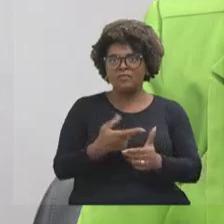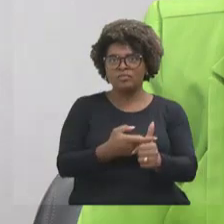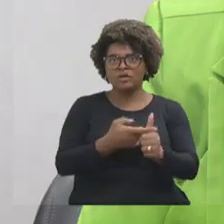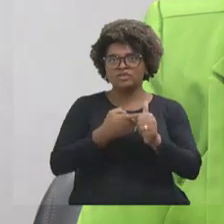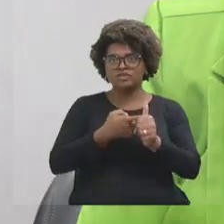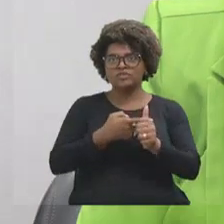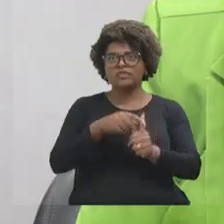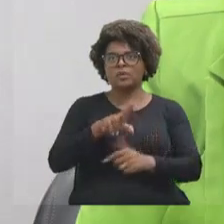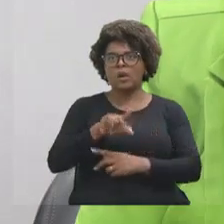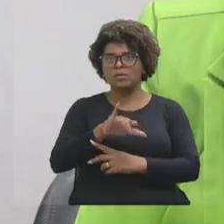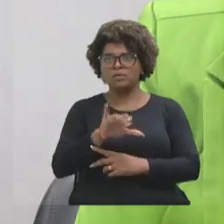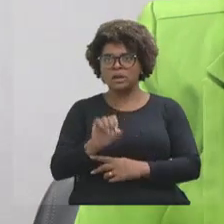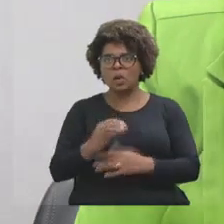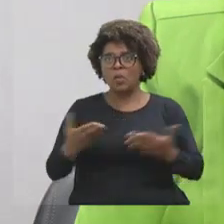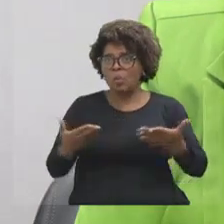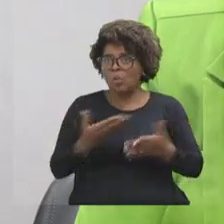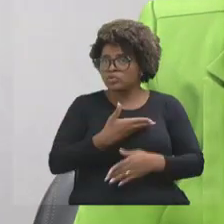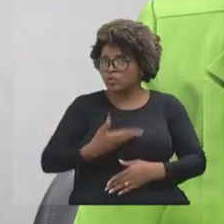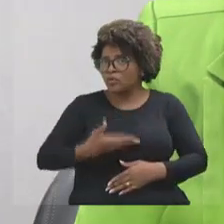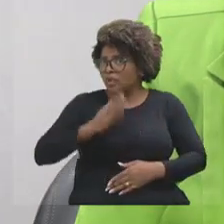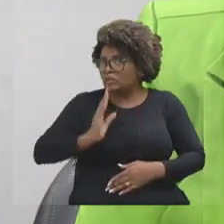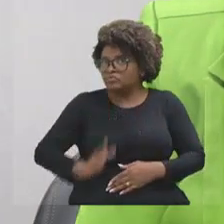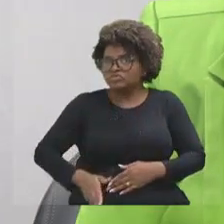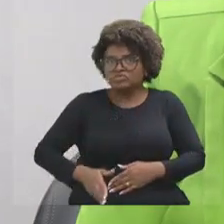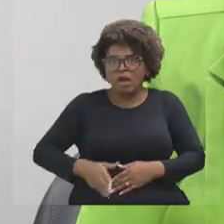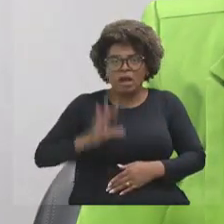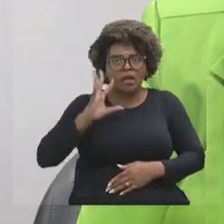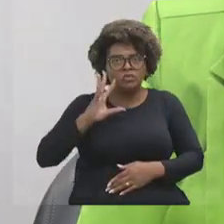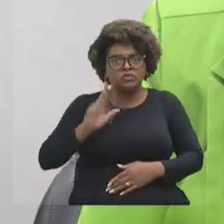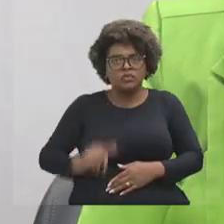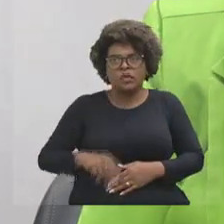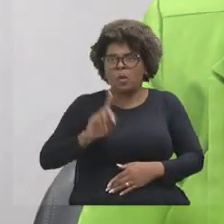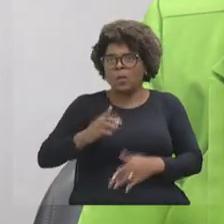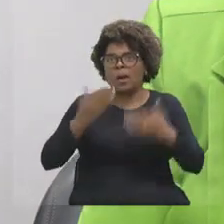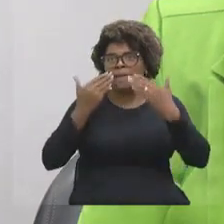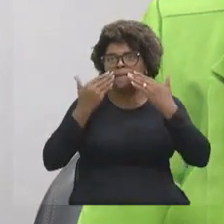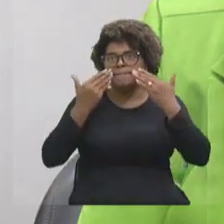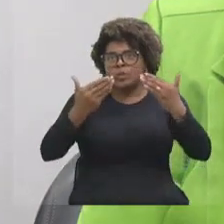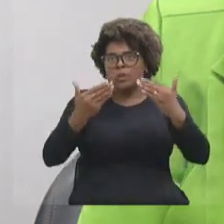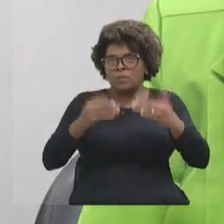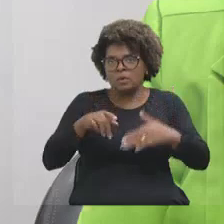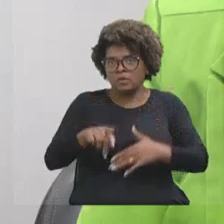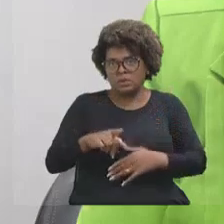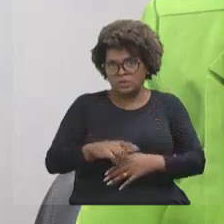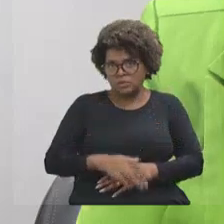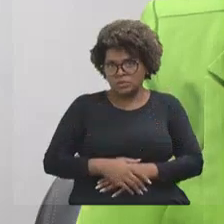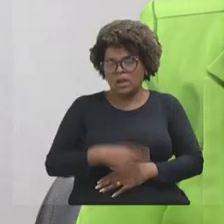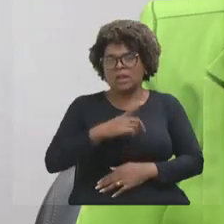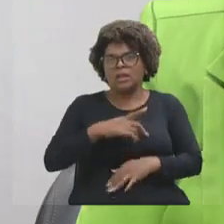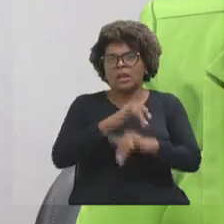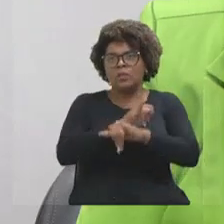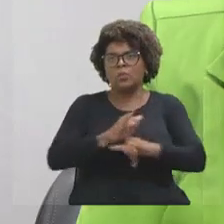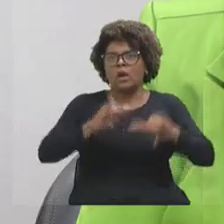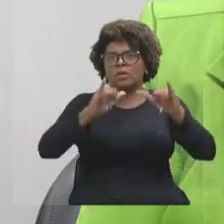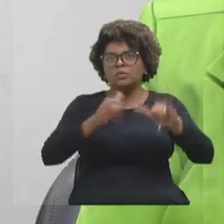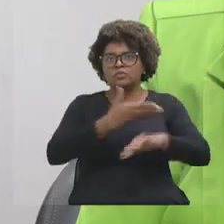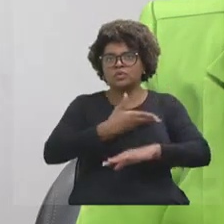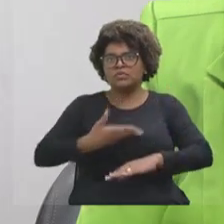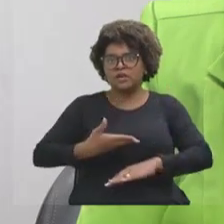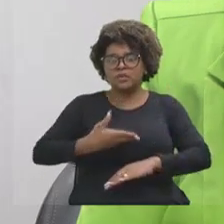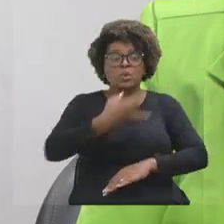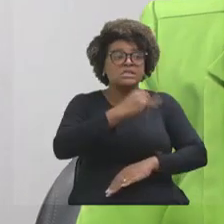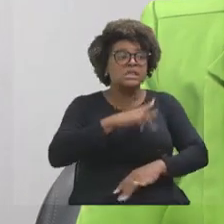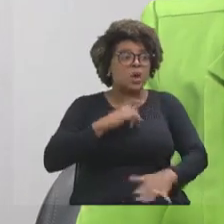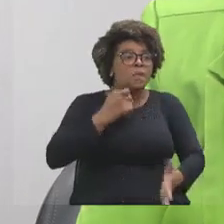está pagando a dívida e se tornou público isso e até mesmo o anúncio do próprio Governador se pagar a dívida vai atrasar salário então